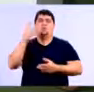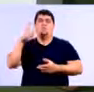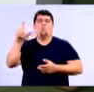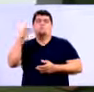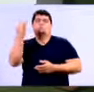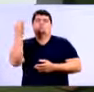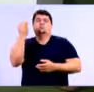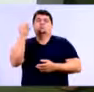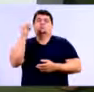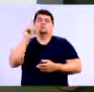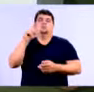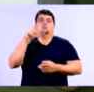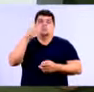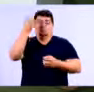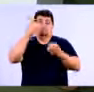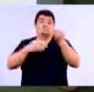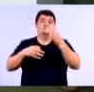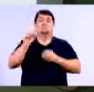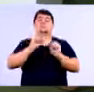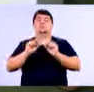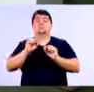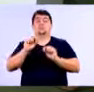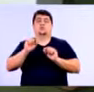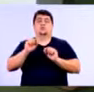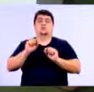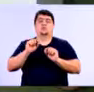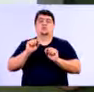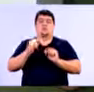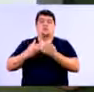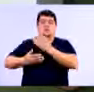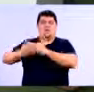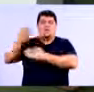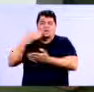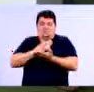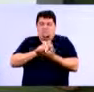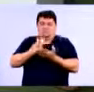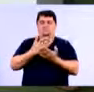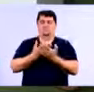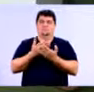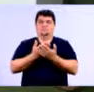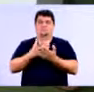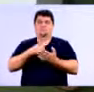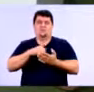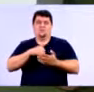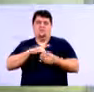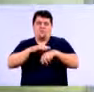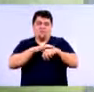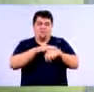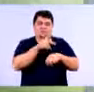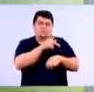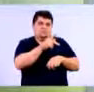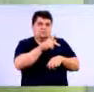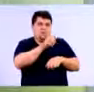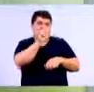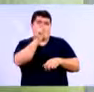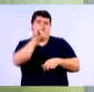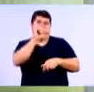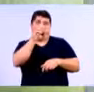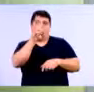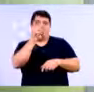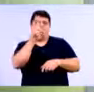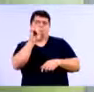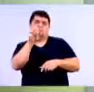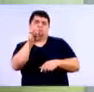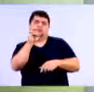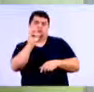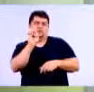professora, para comentar, que antes de entrar a aula, eu estava conversando com a professora Ariadne, e a gente